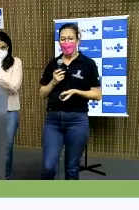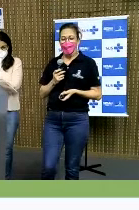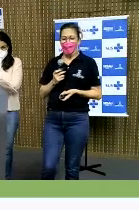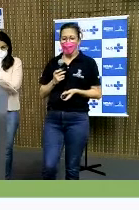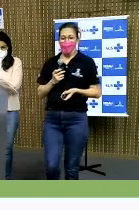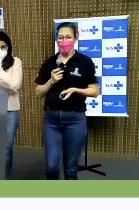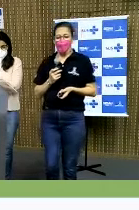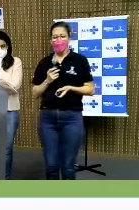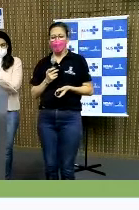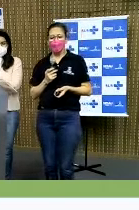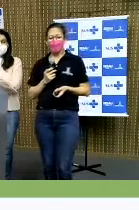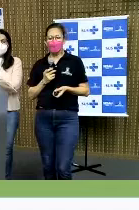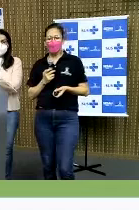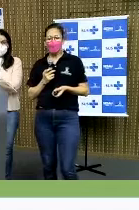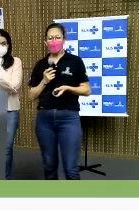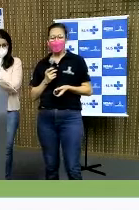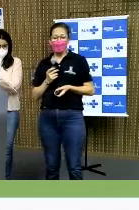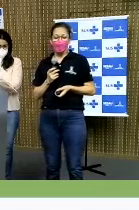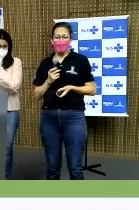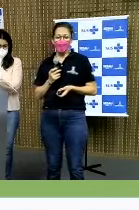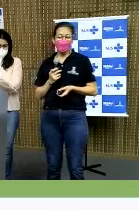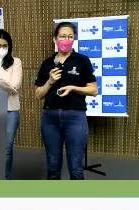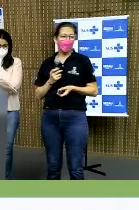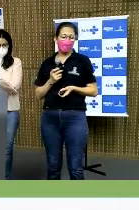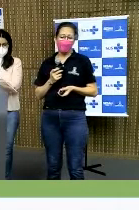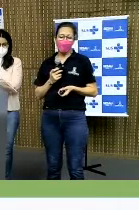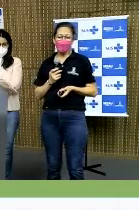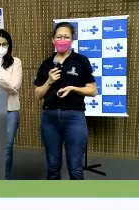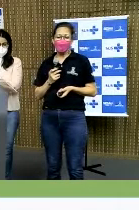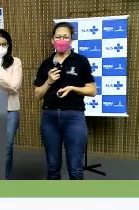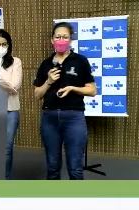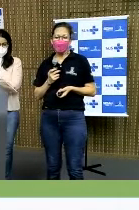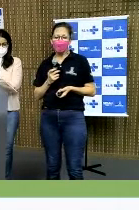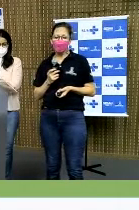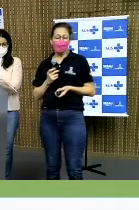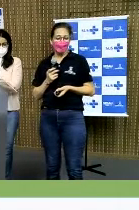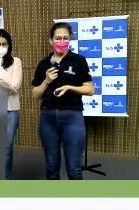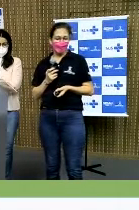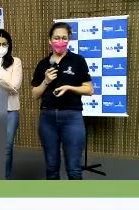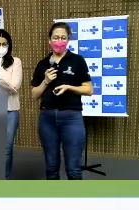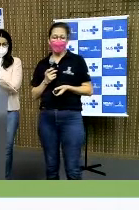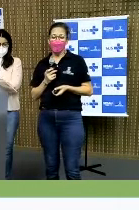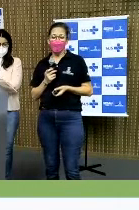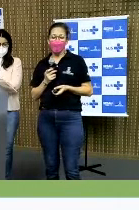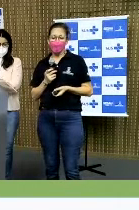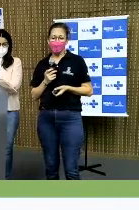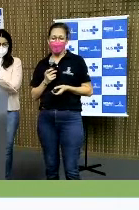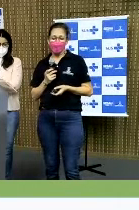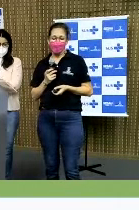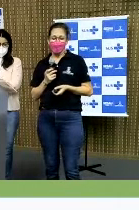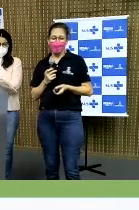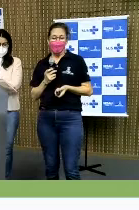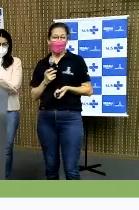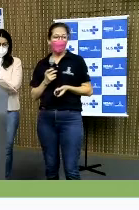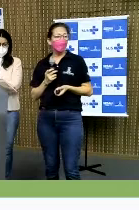2021. Outras atividades, nós temos as práticas integrativas que a doutora Fang